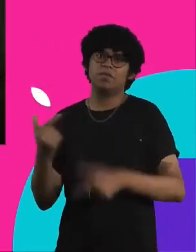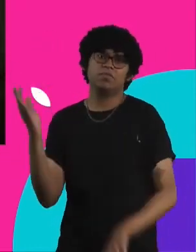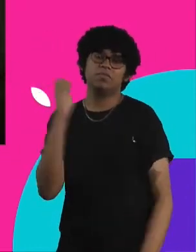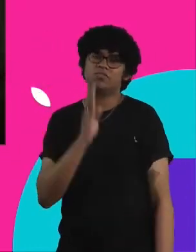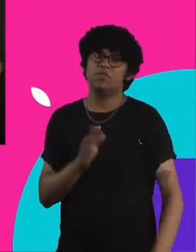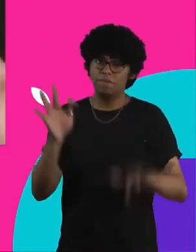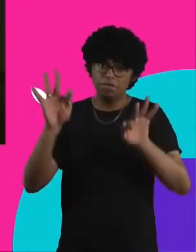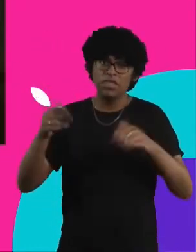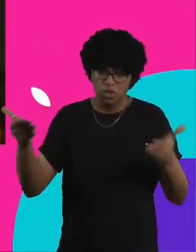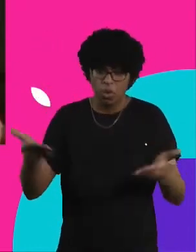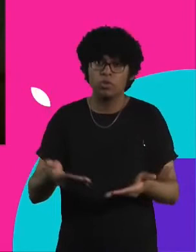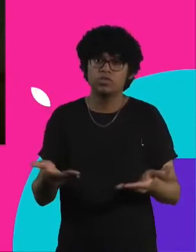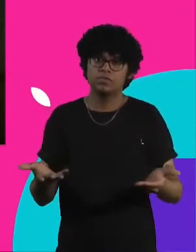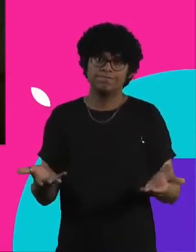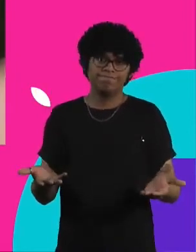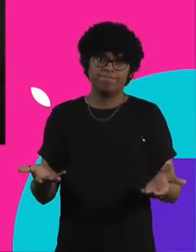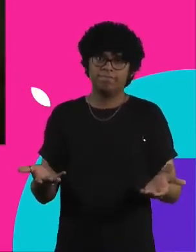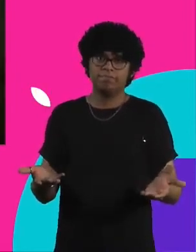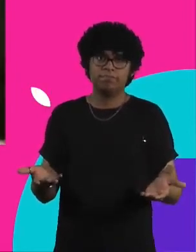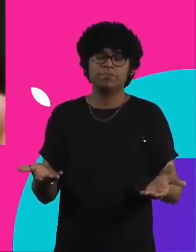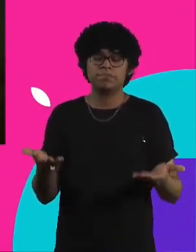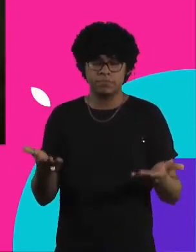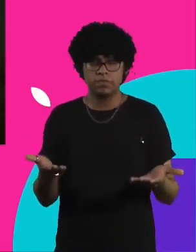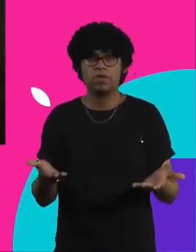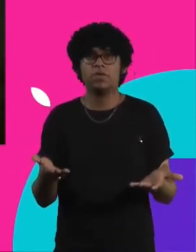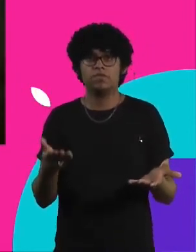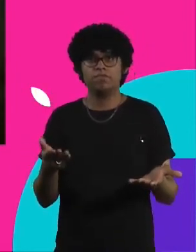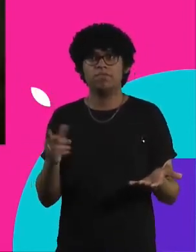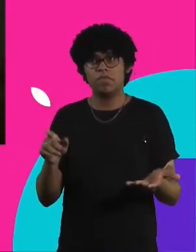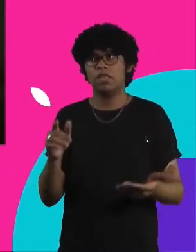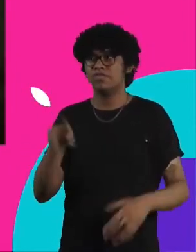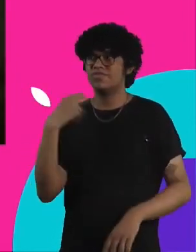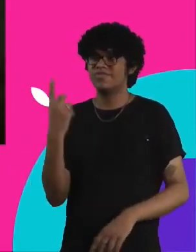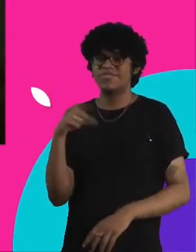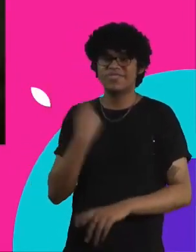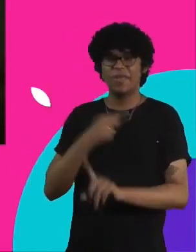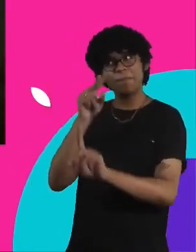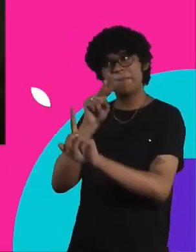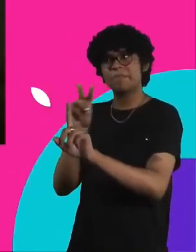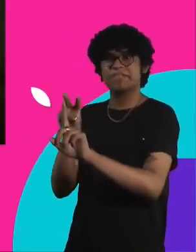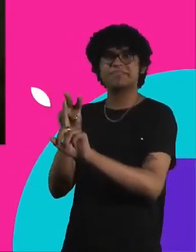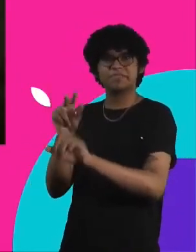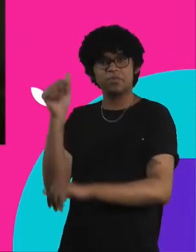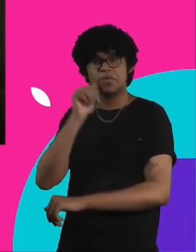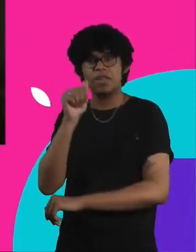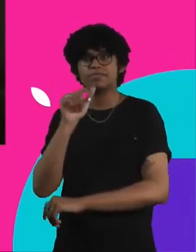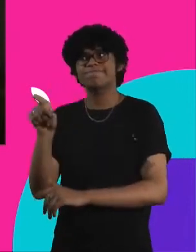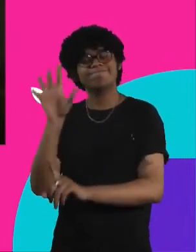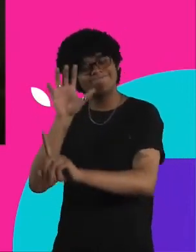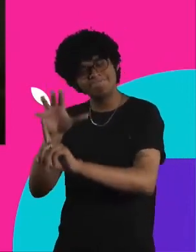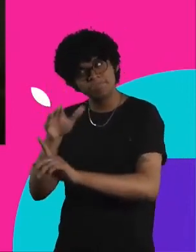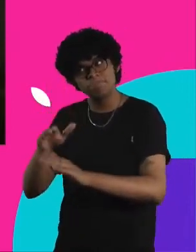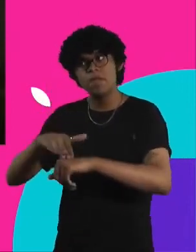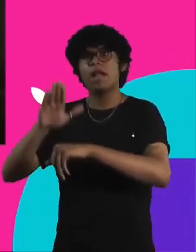o que a gente começou a fazer e o que a gente olhou para as mulheres? Bom, elas foram as mais afetadas, o negócio delas foi mais